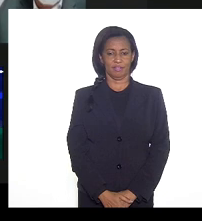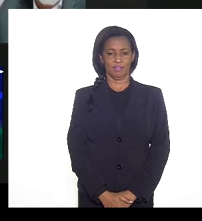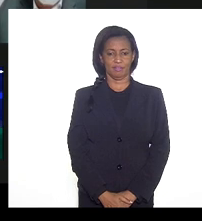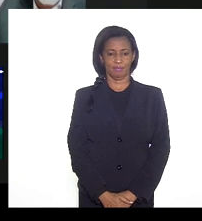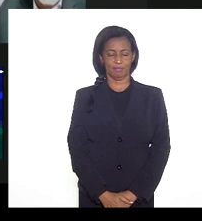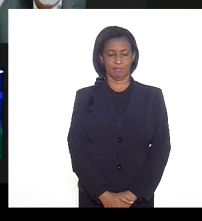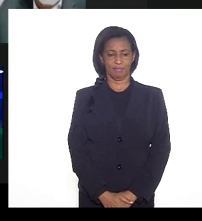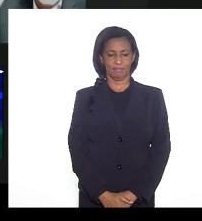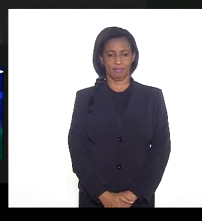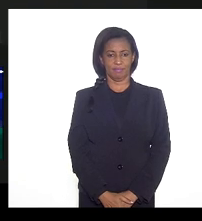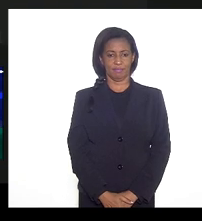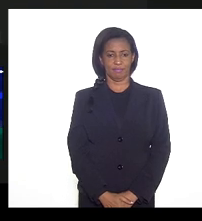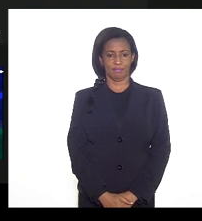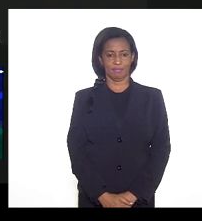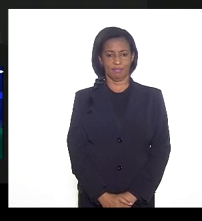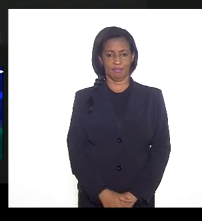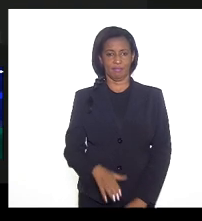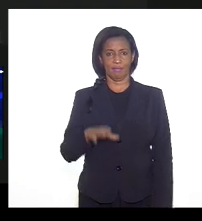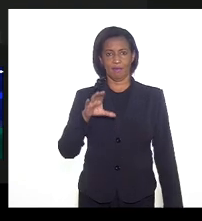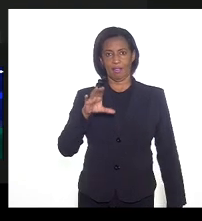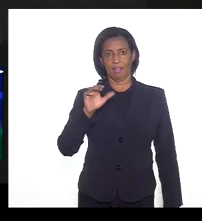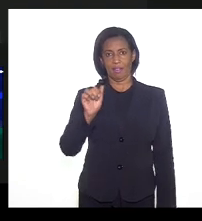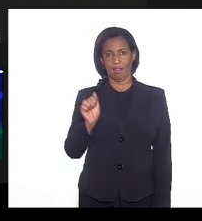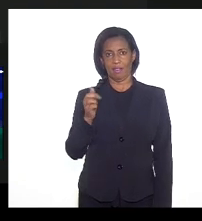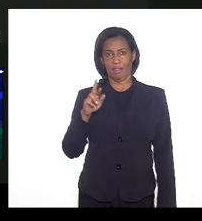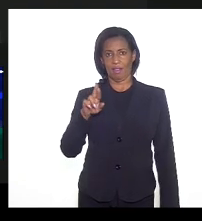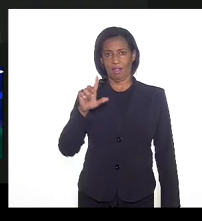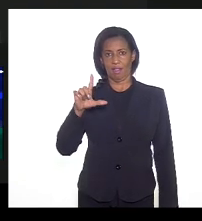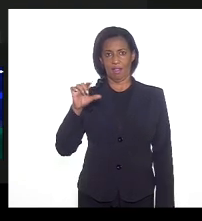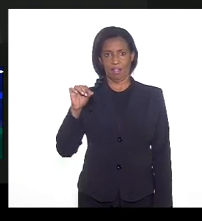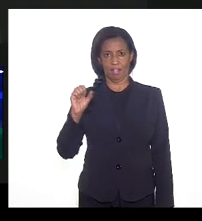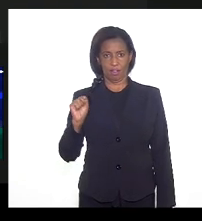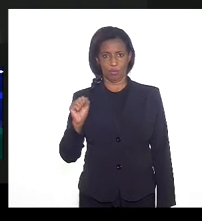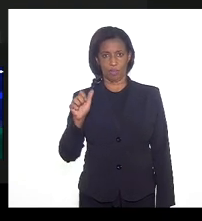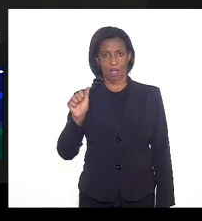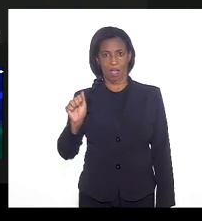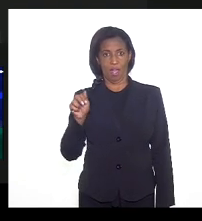Deputado Carlos Augusto quer falar deputado